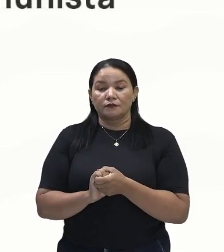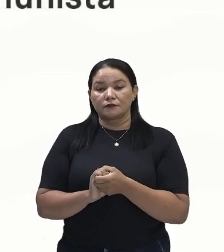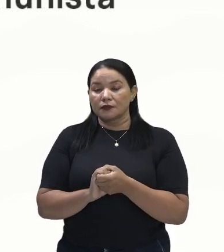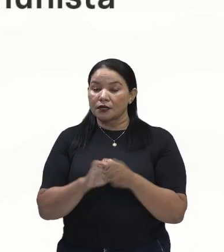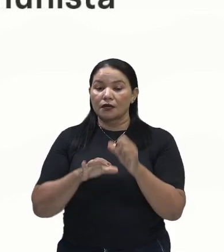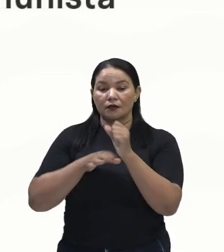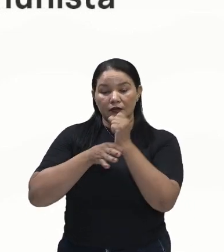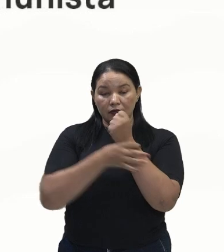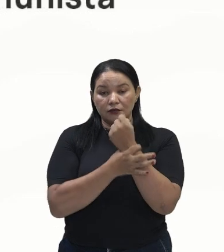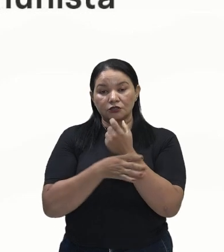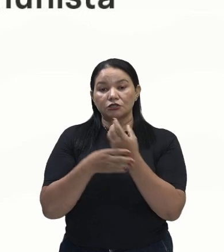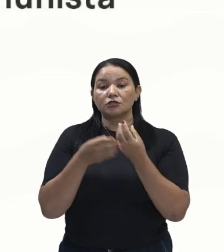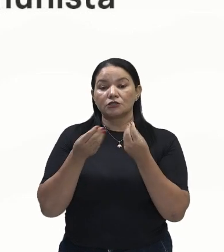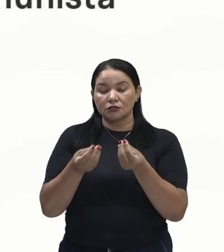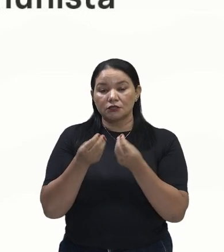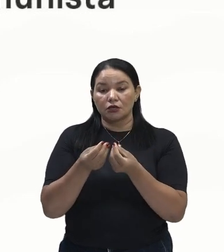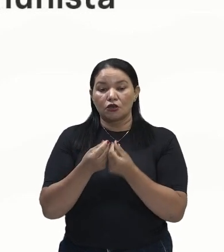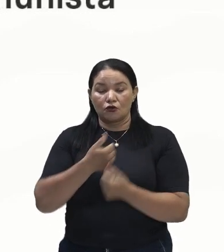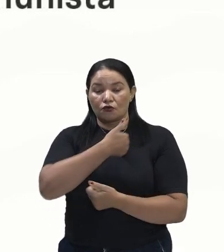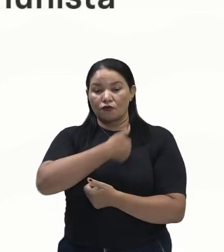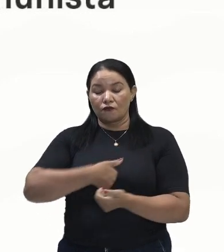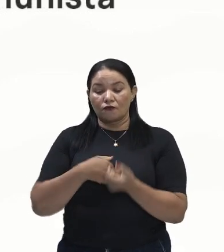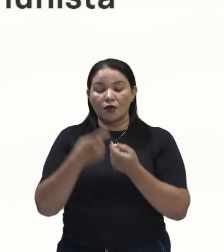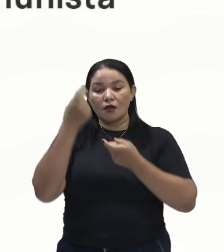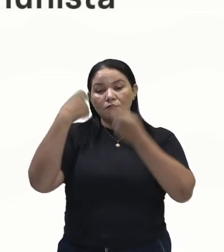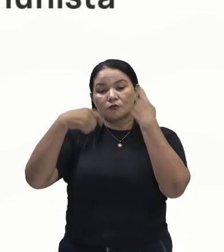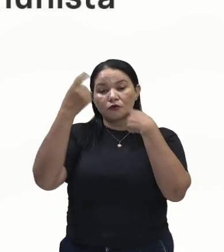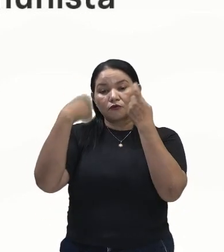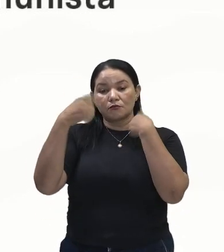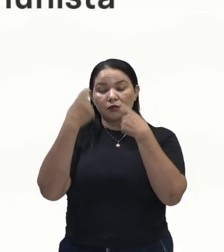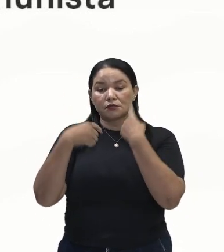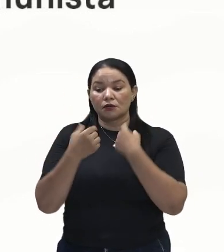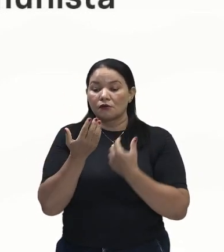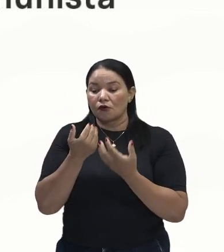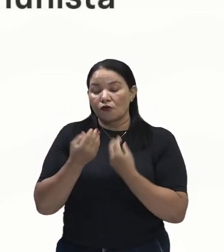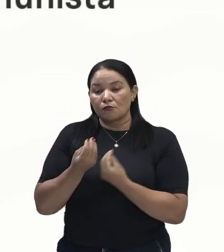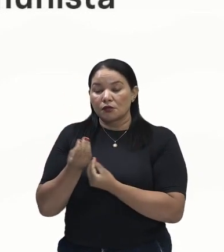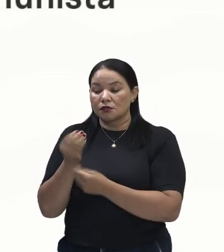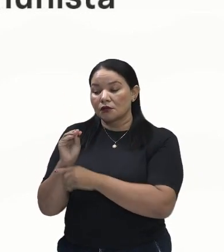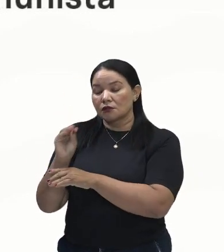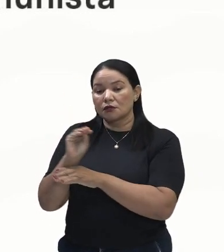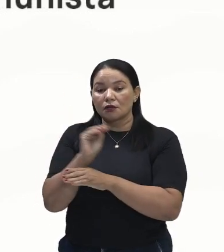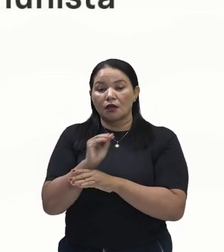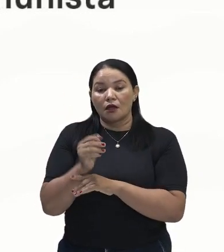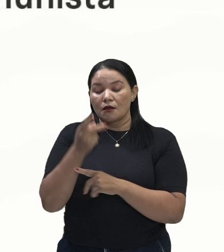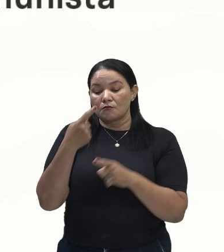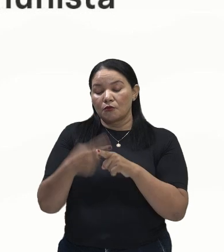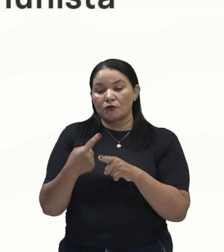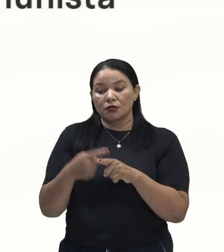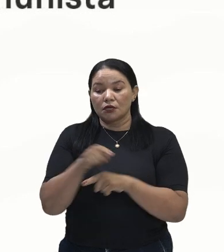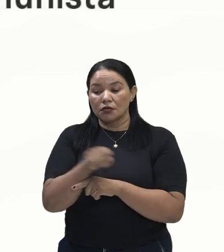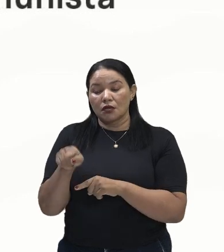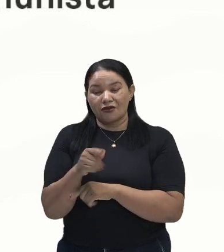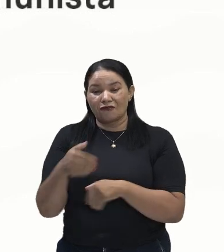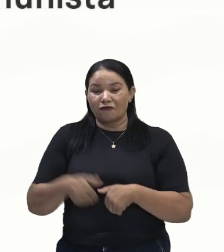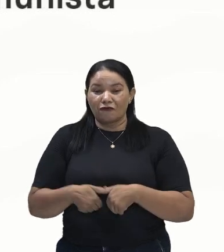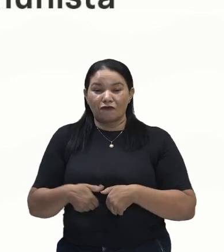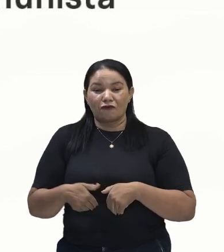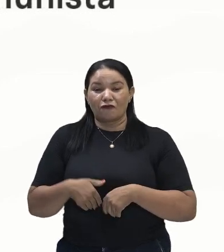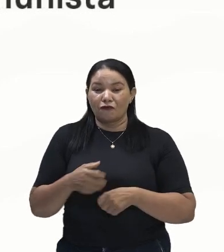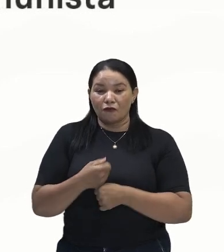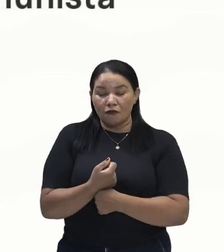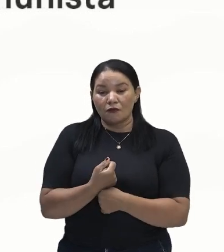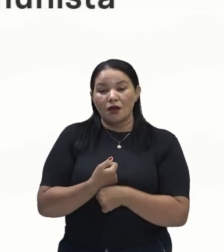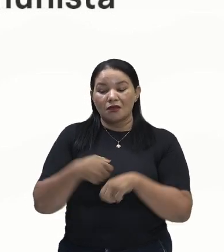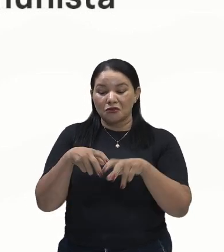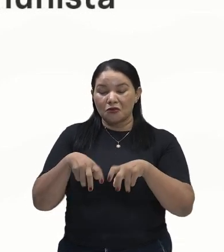garantia de que o governo se preocuparia em alimentar a população que passava fome, tanto no campo